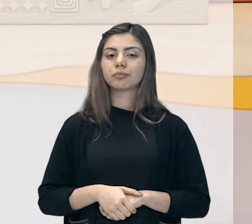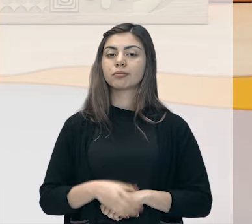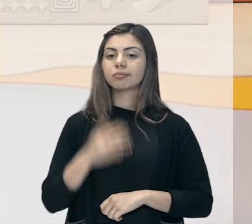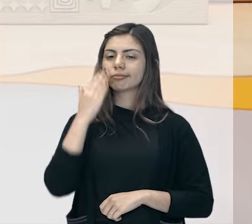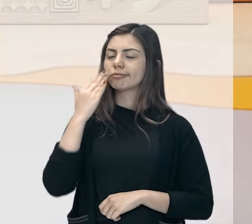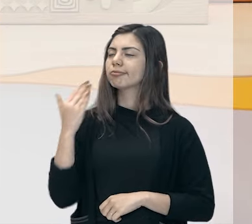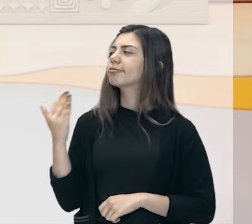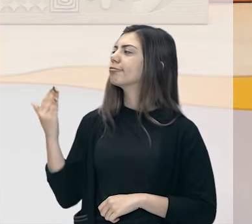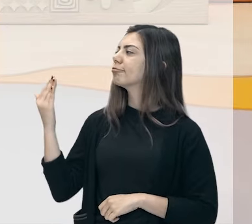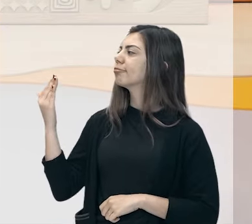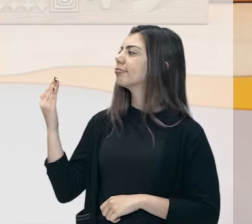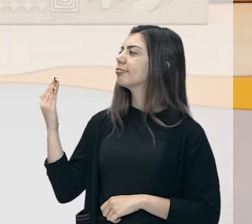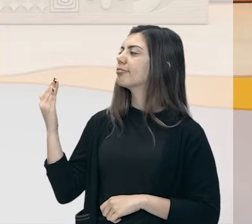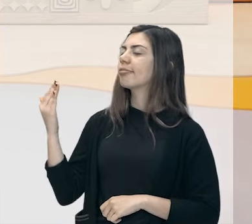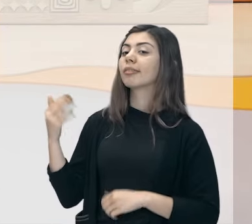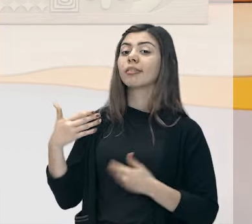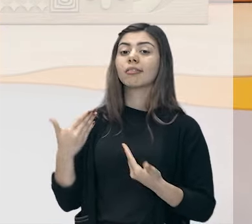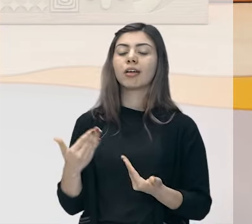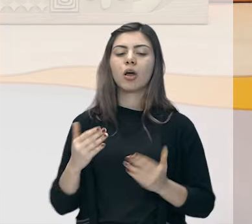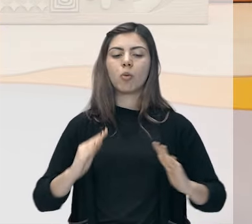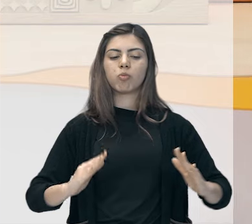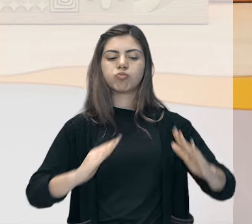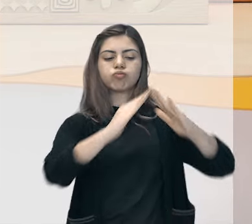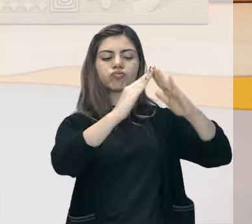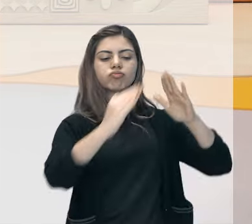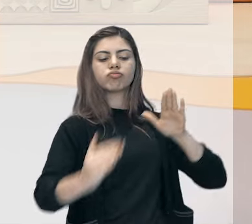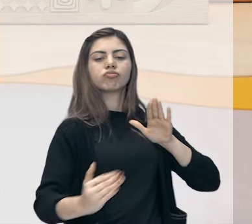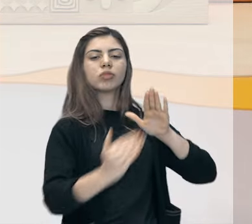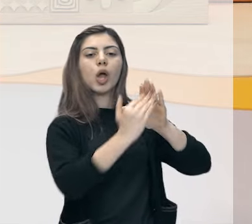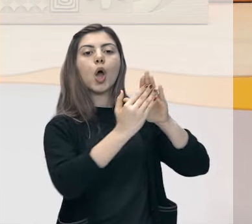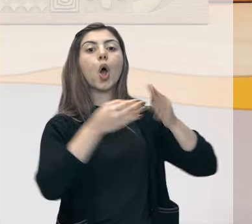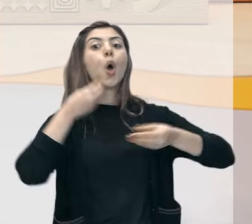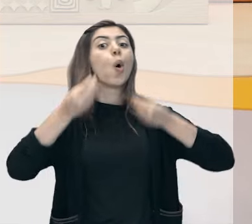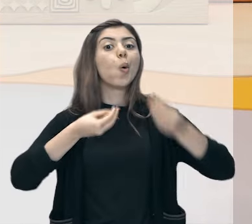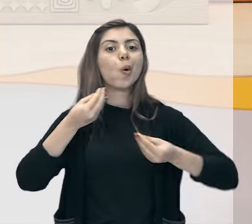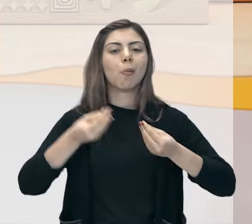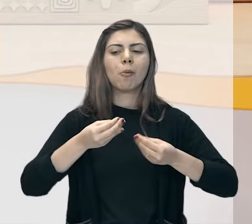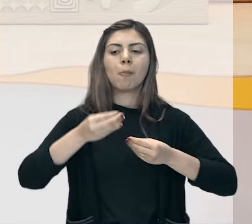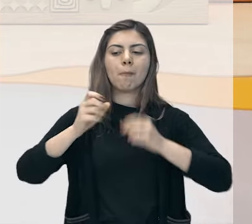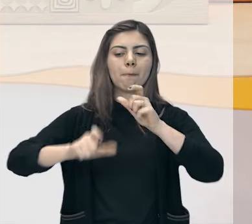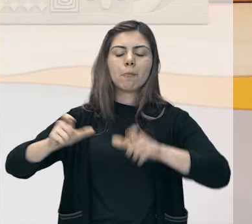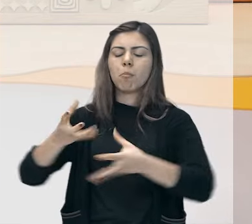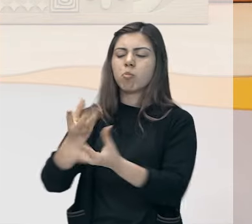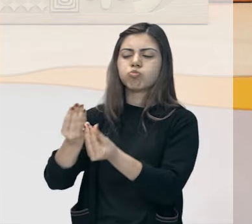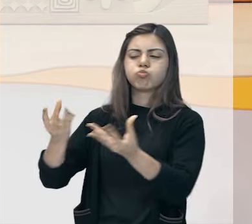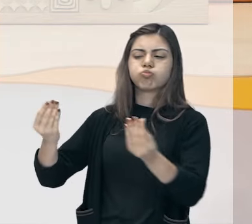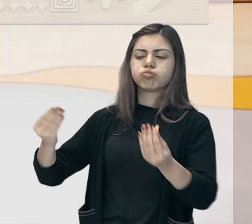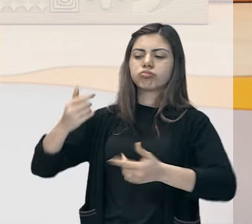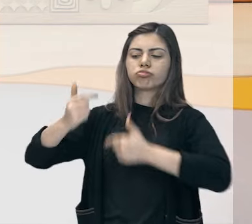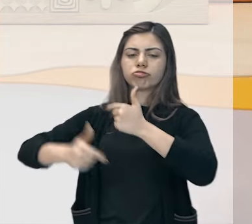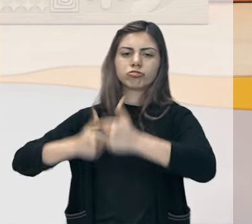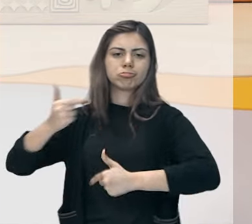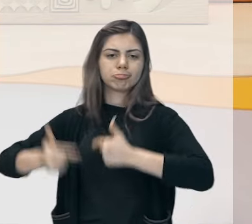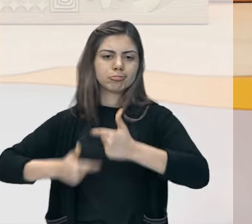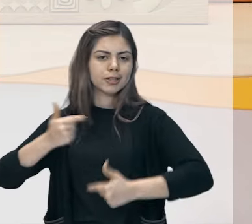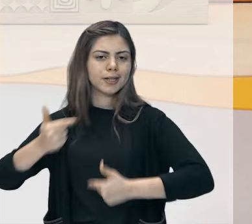obras faraônicas, como as pirâmides, foram erguidas por milhares de trabalhadores, muitos deles em